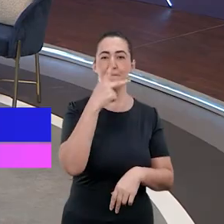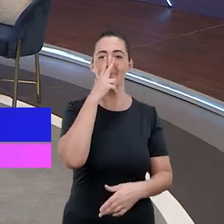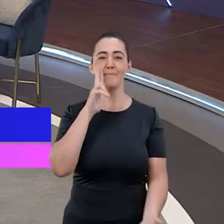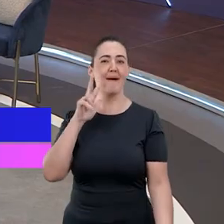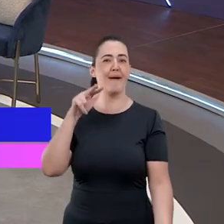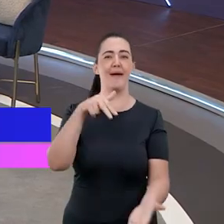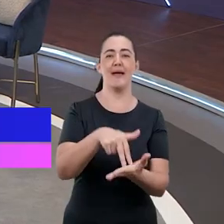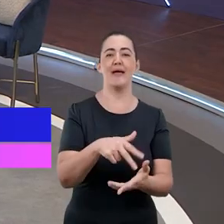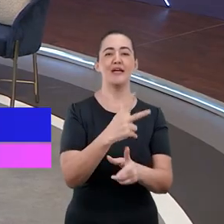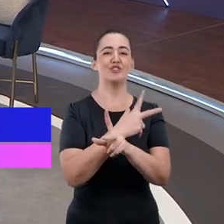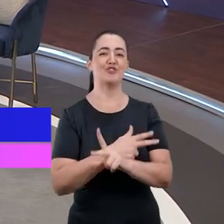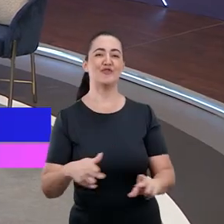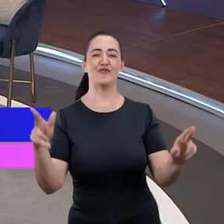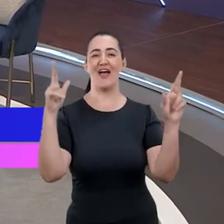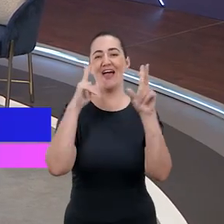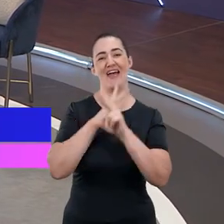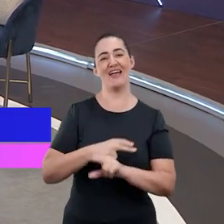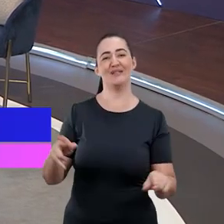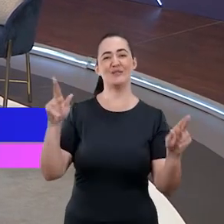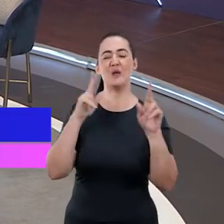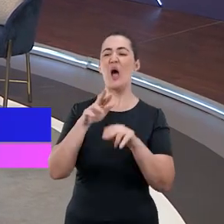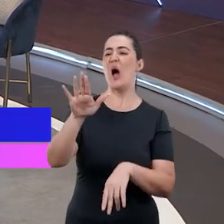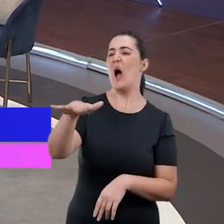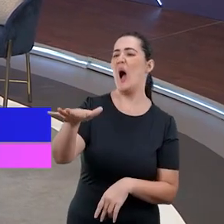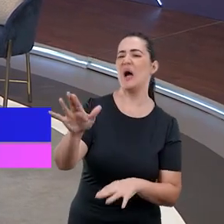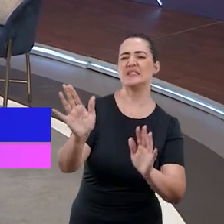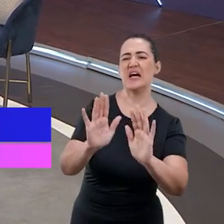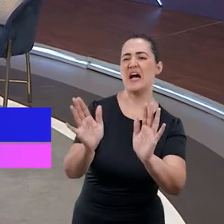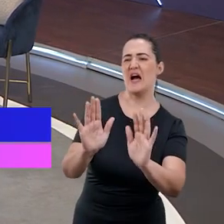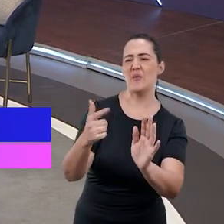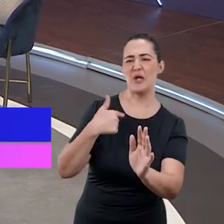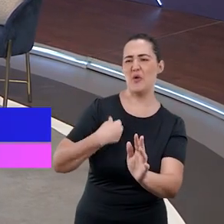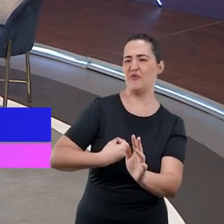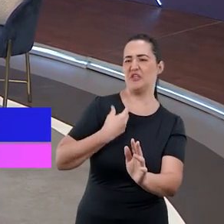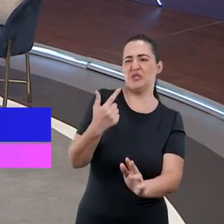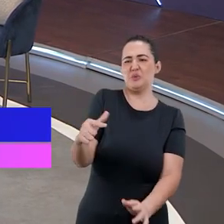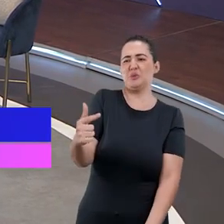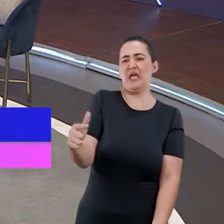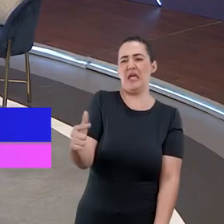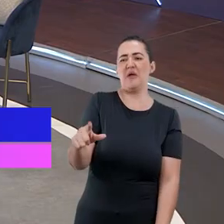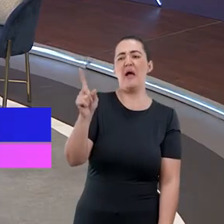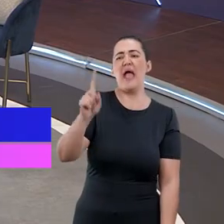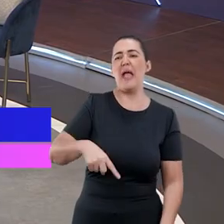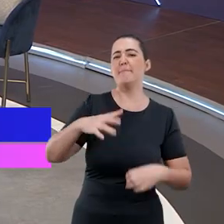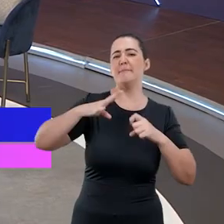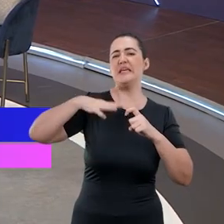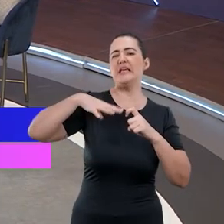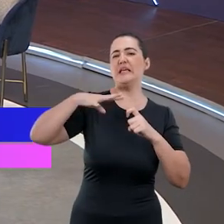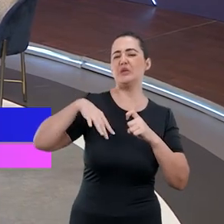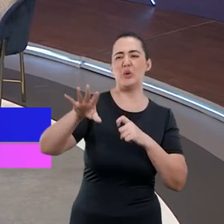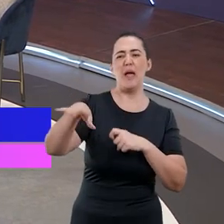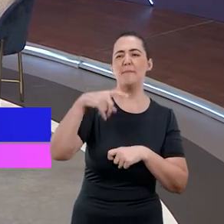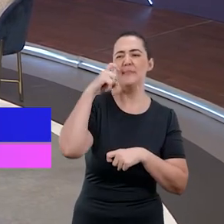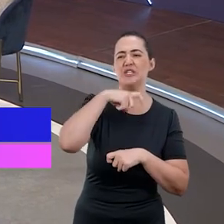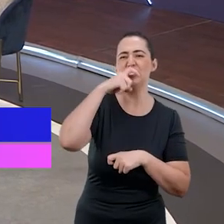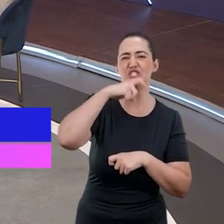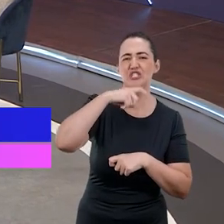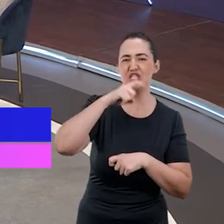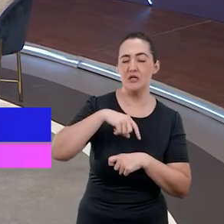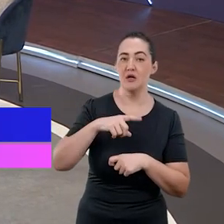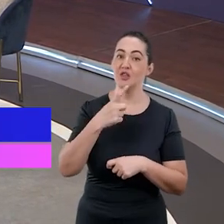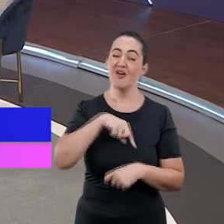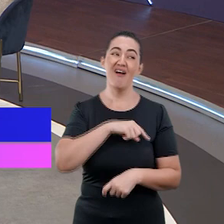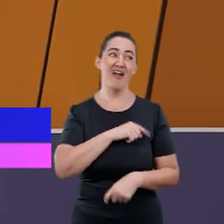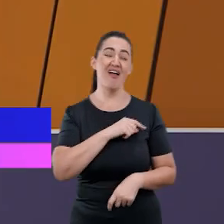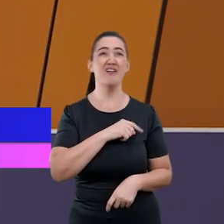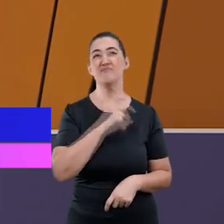ele. Então ele vai enganando, dizendo, não, eu não existo não, crê que eu não existo não. E quando você menos percebe, ele vem e te leva para o mal.